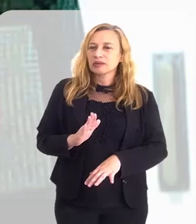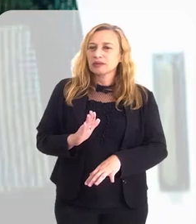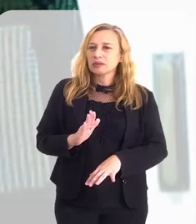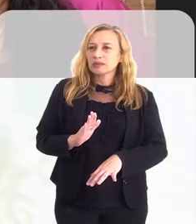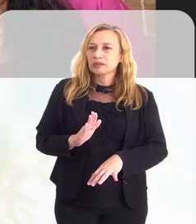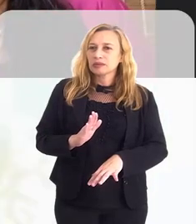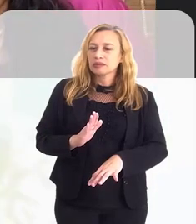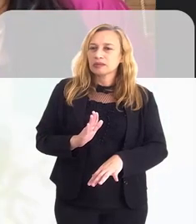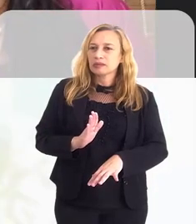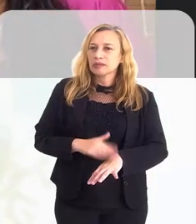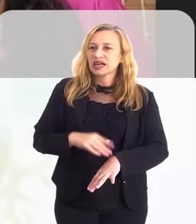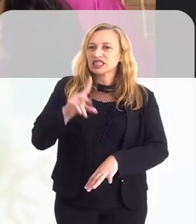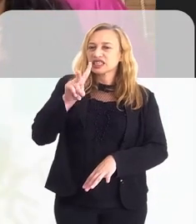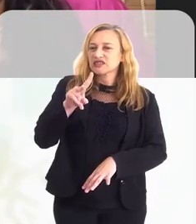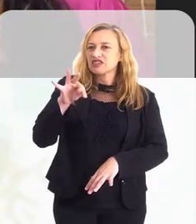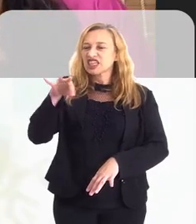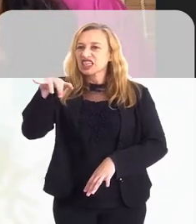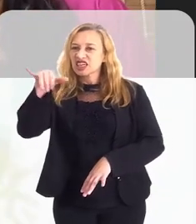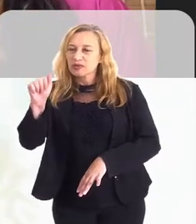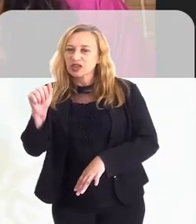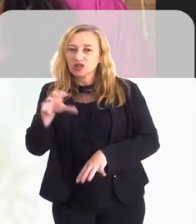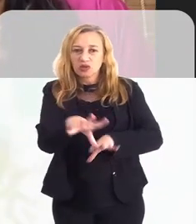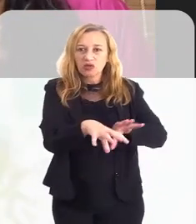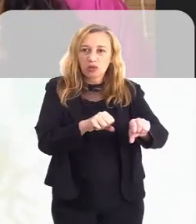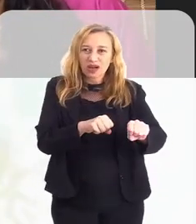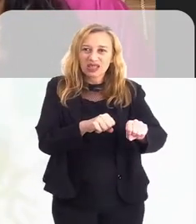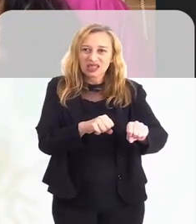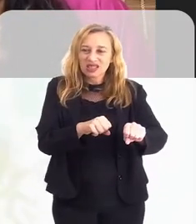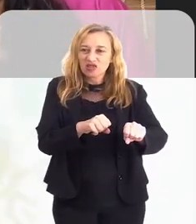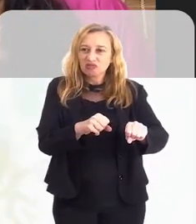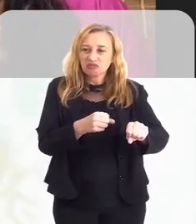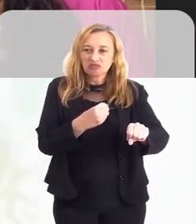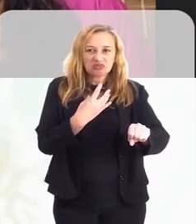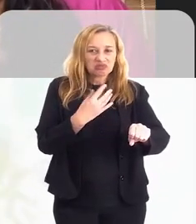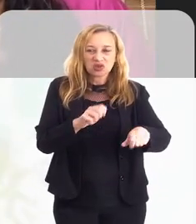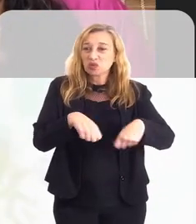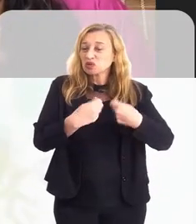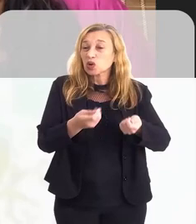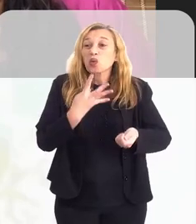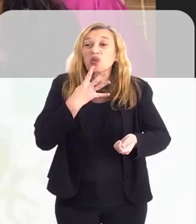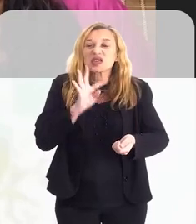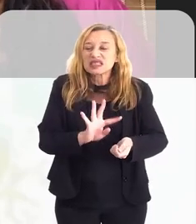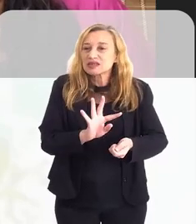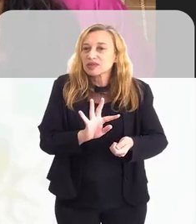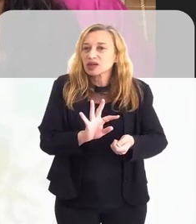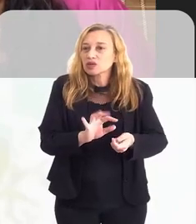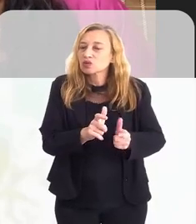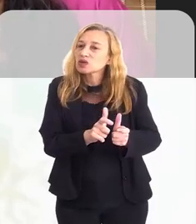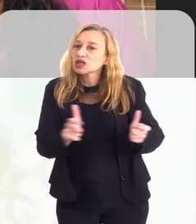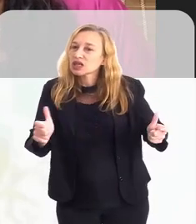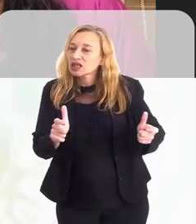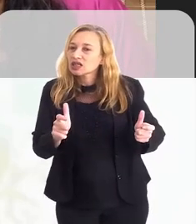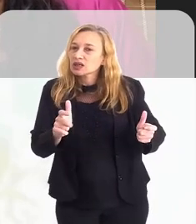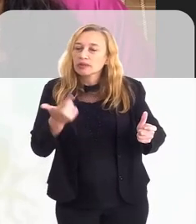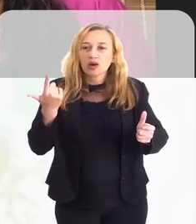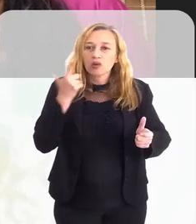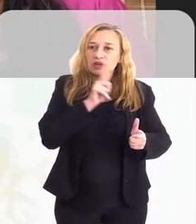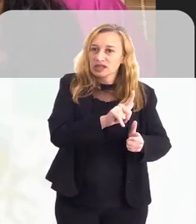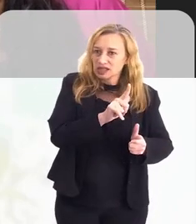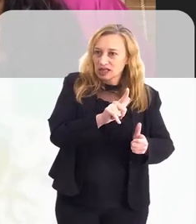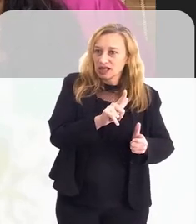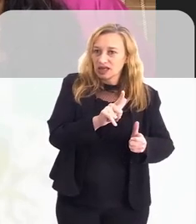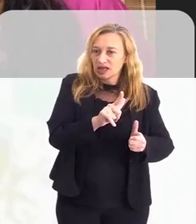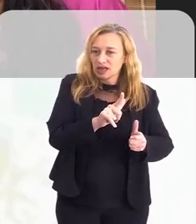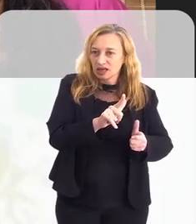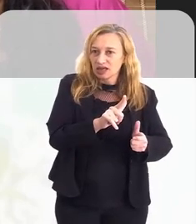vítimas do que algozes, no meu entendimento. Vítimas de uma formação que não trouxe conhecimentos mínimos para que eles enfrentassem o desafio de